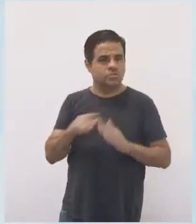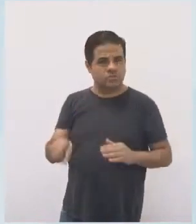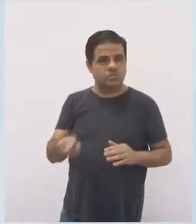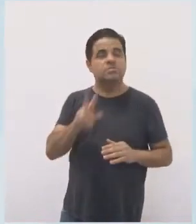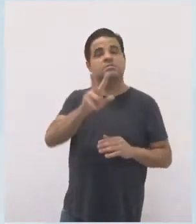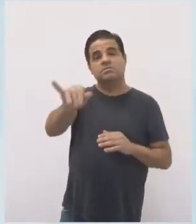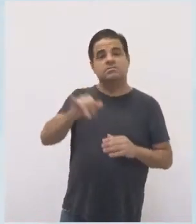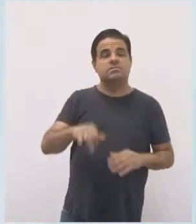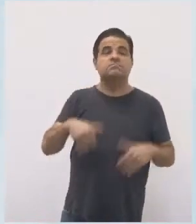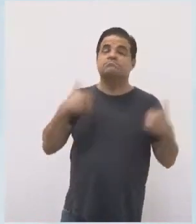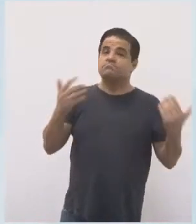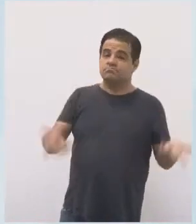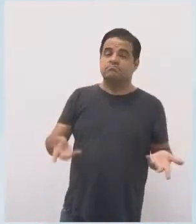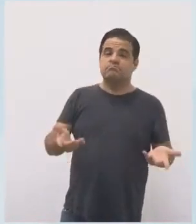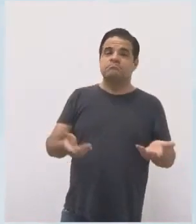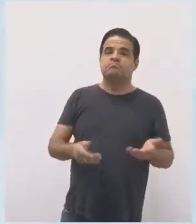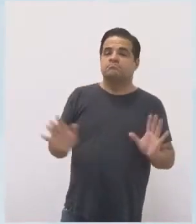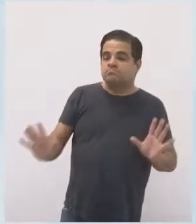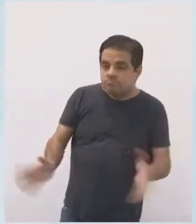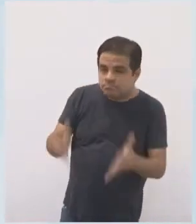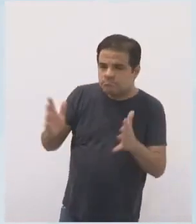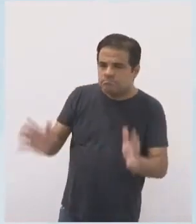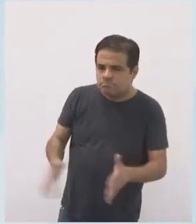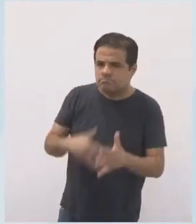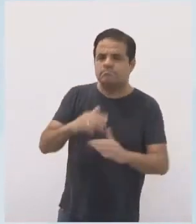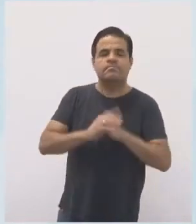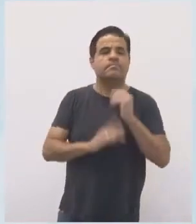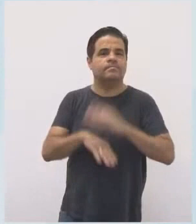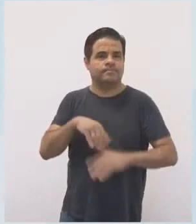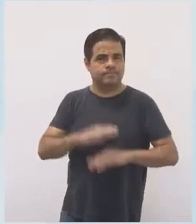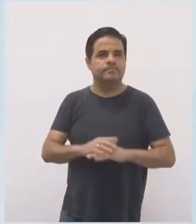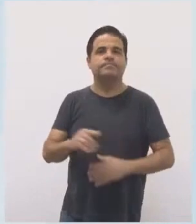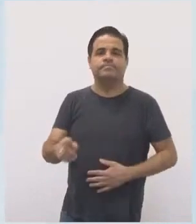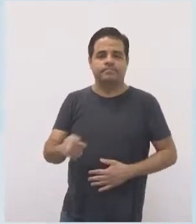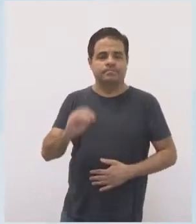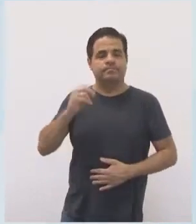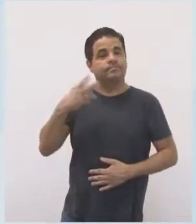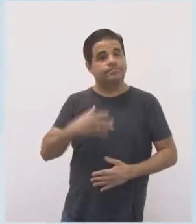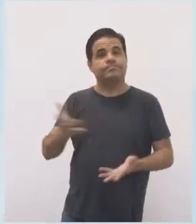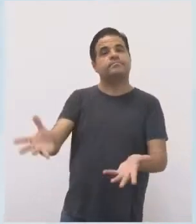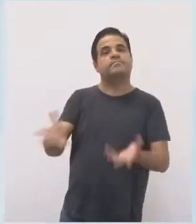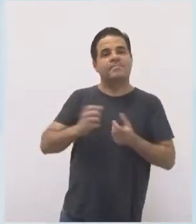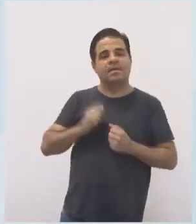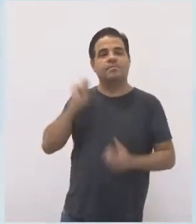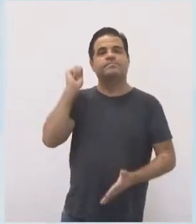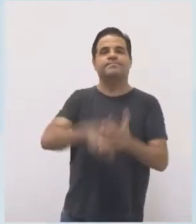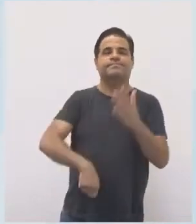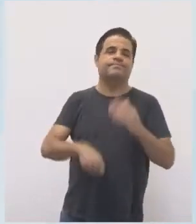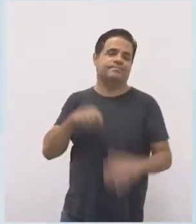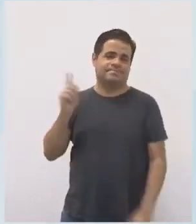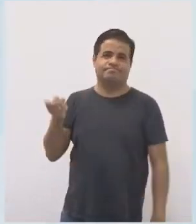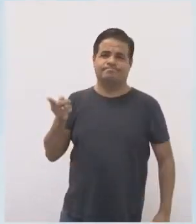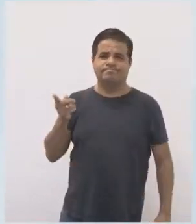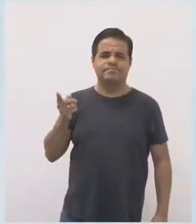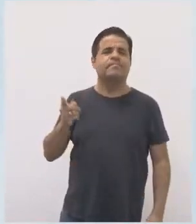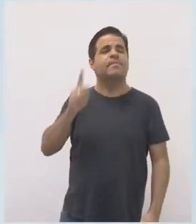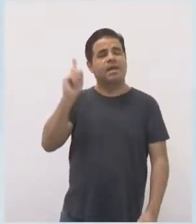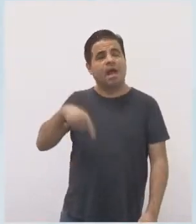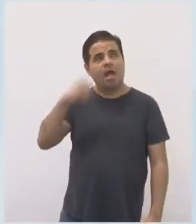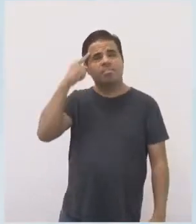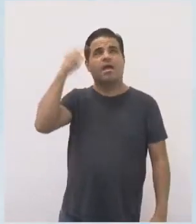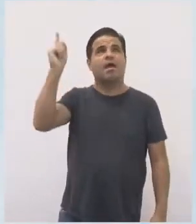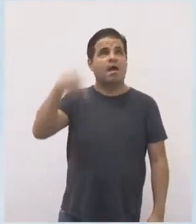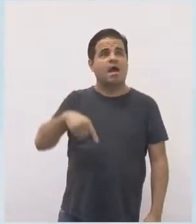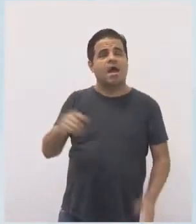ele vai tanto estimular estas ações, como receber o registro. Tá? Então, a ideia